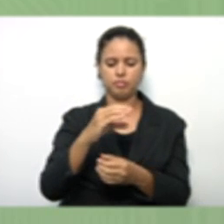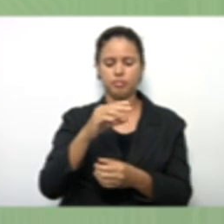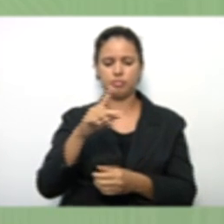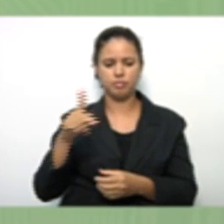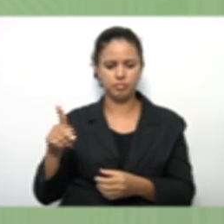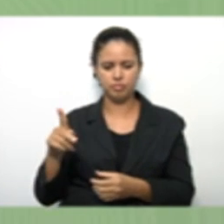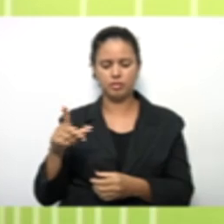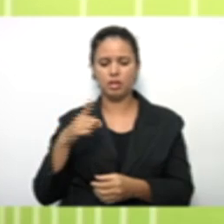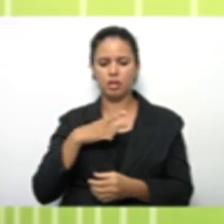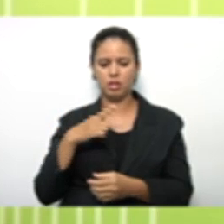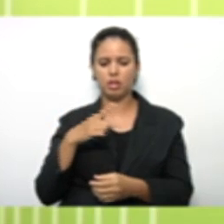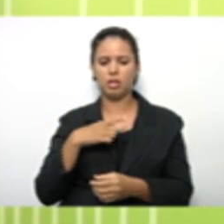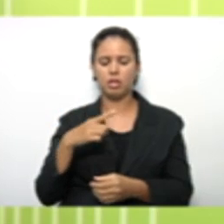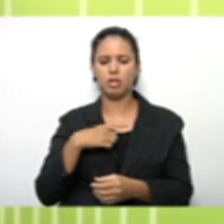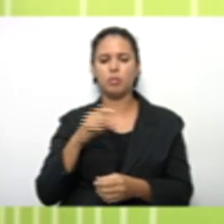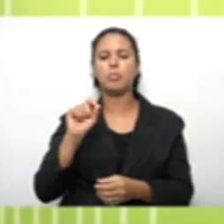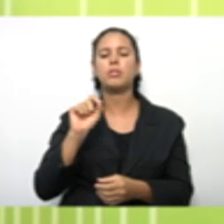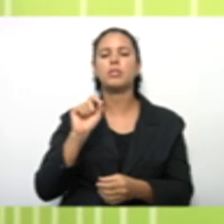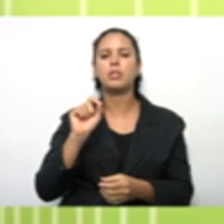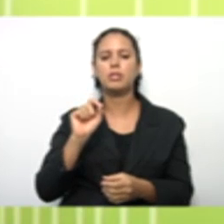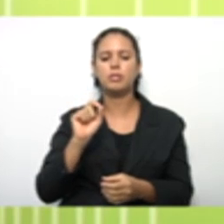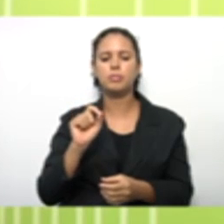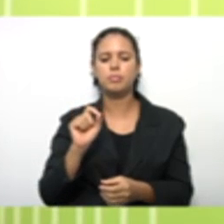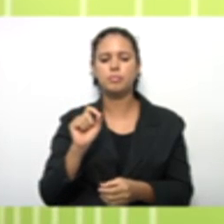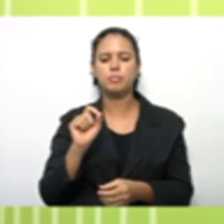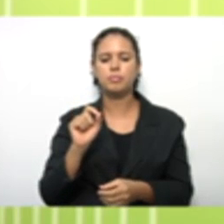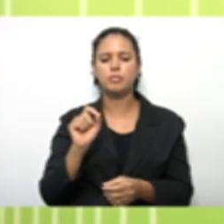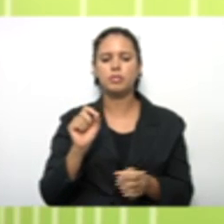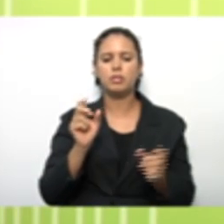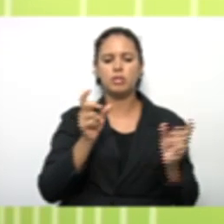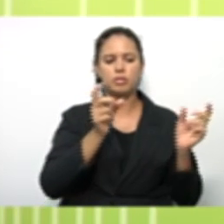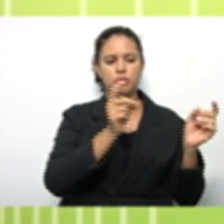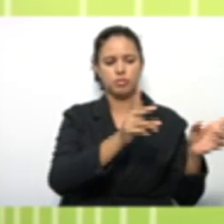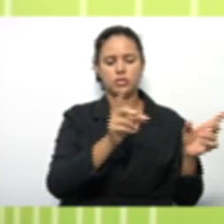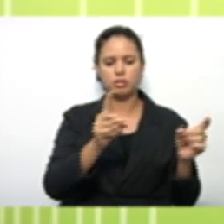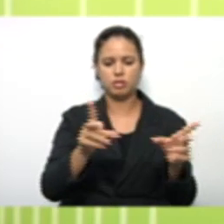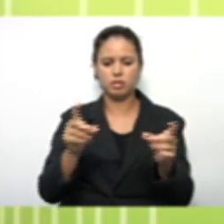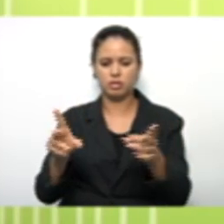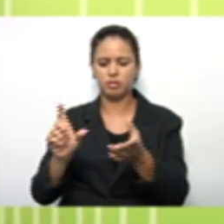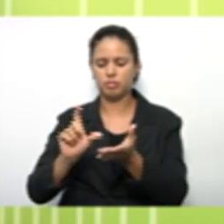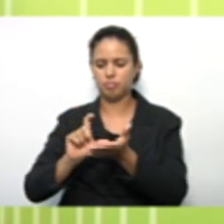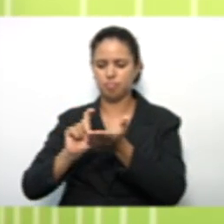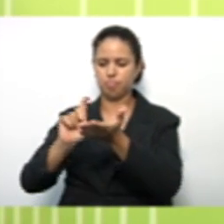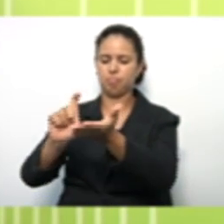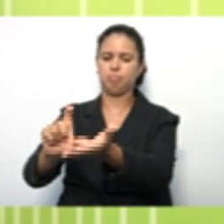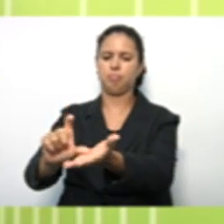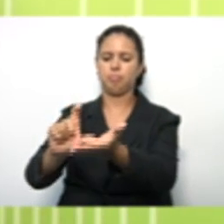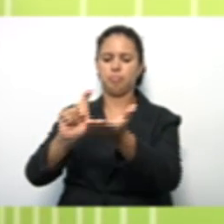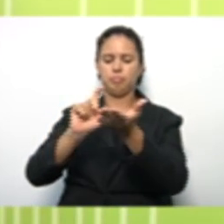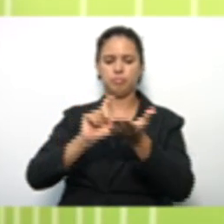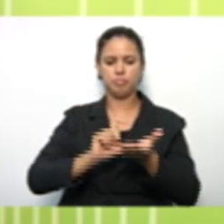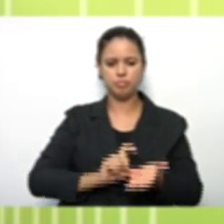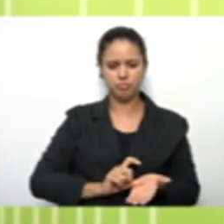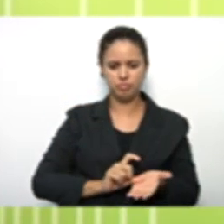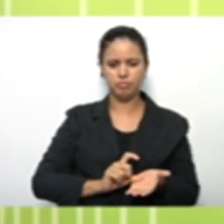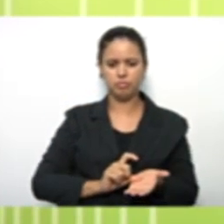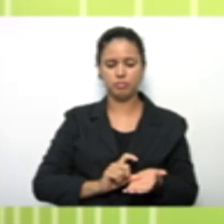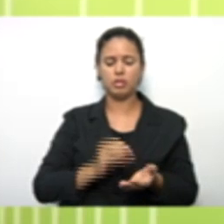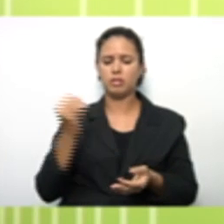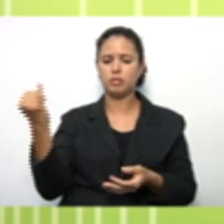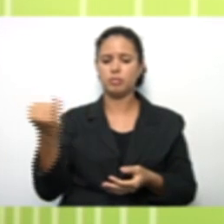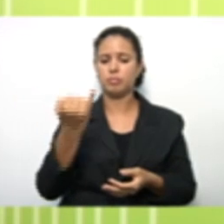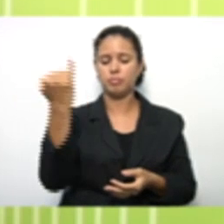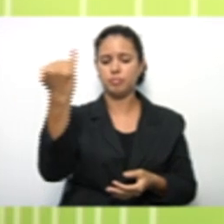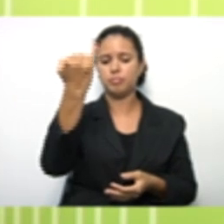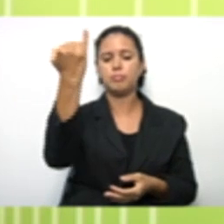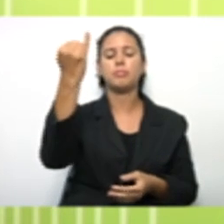compra vacinas para os seus cooperados. Então, é importante para os